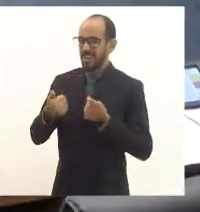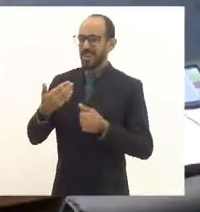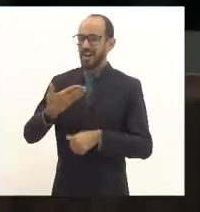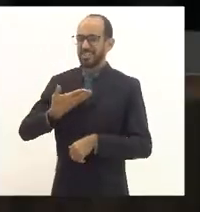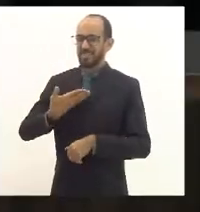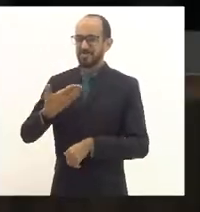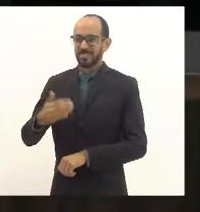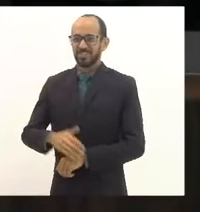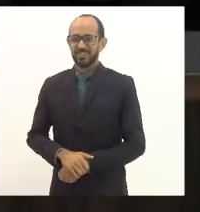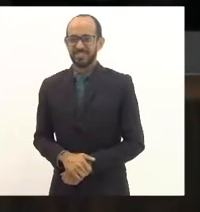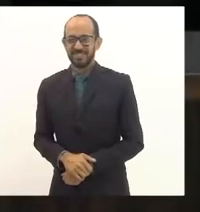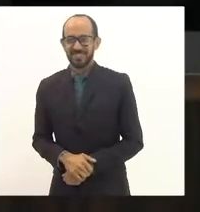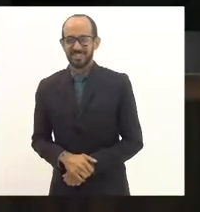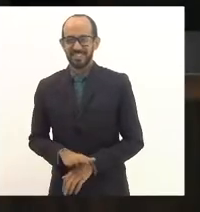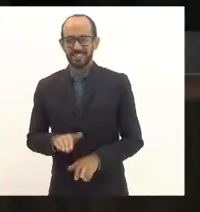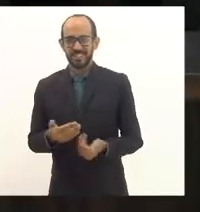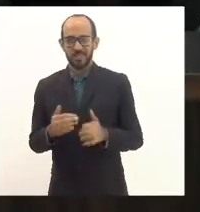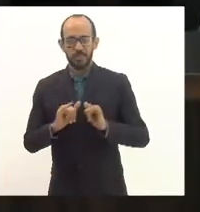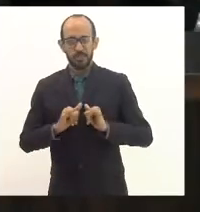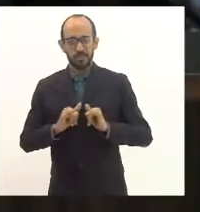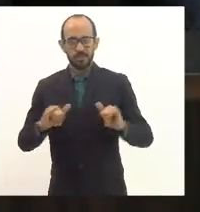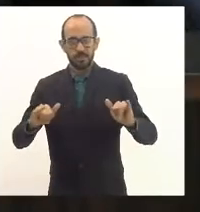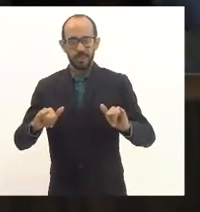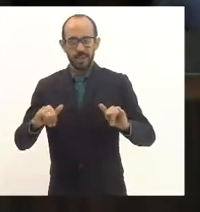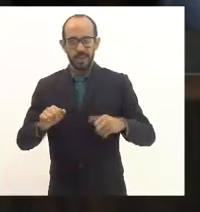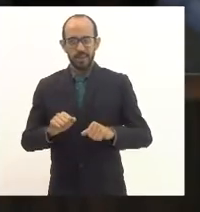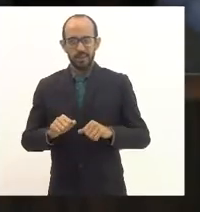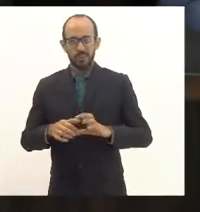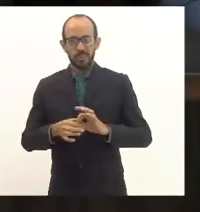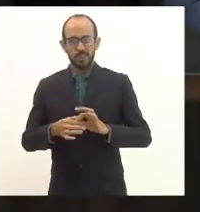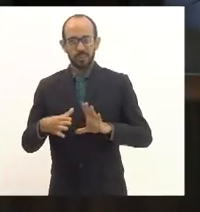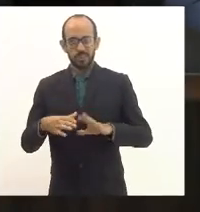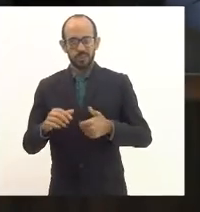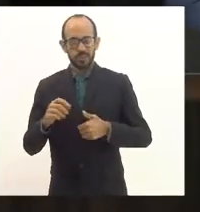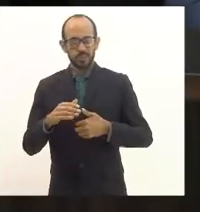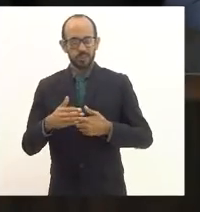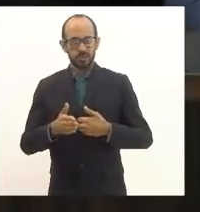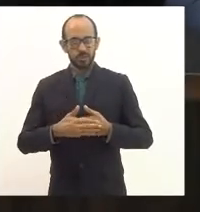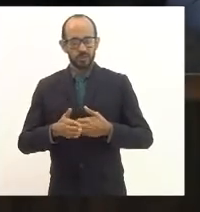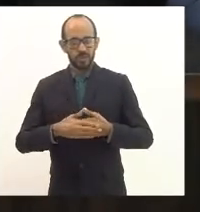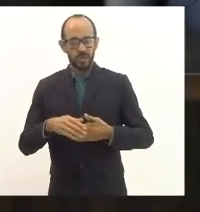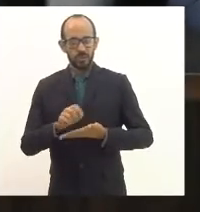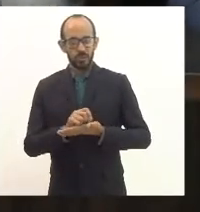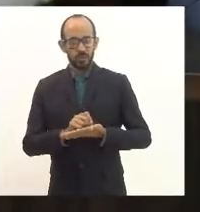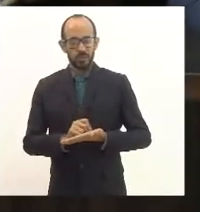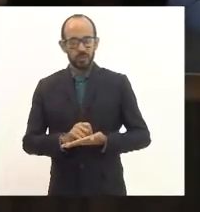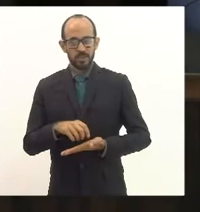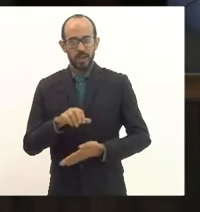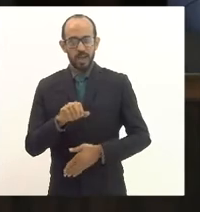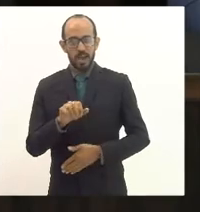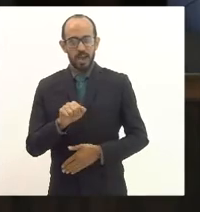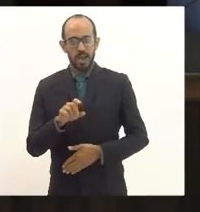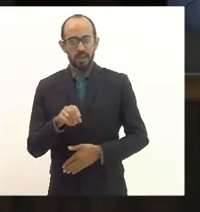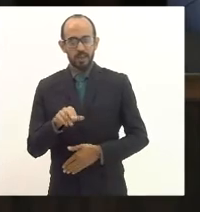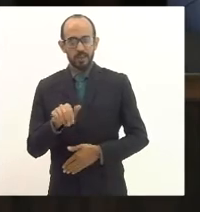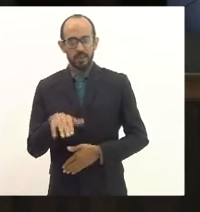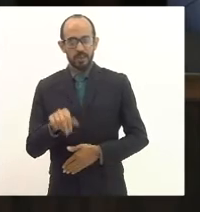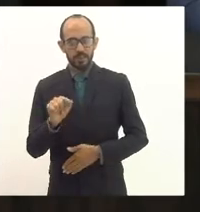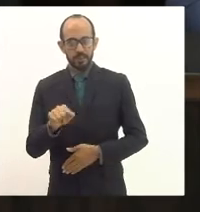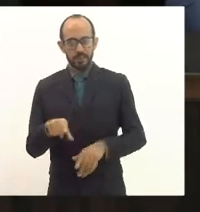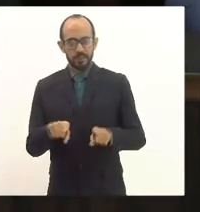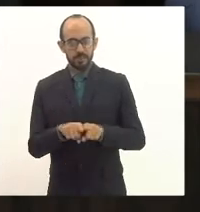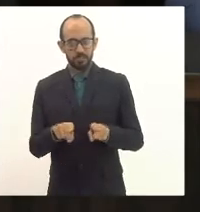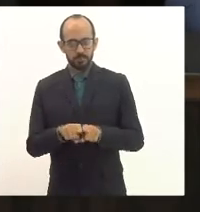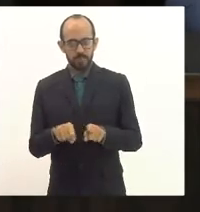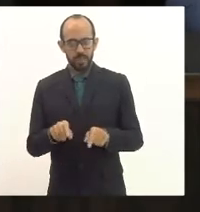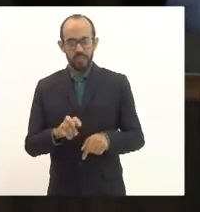Então, republicar com a autorização dos autores, Adriana Baltazar, coautora.